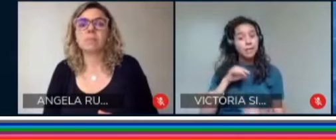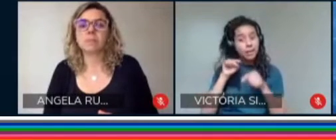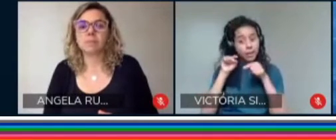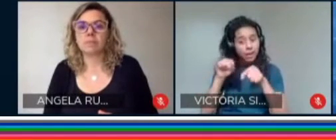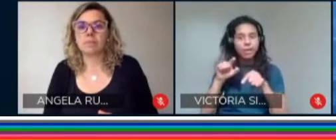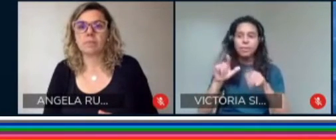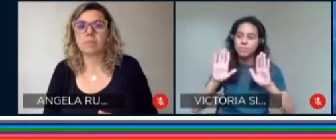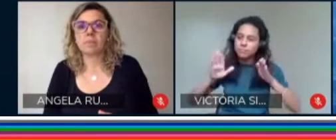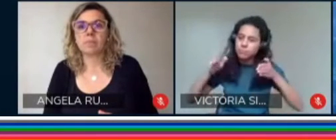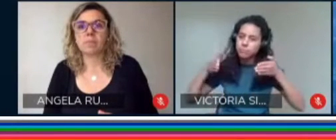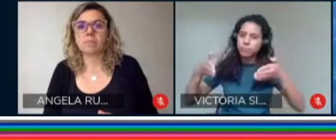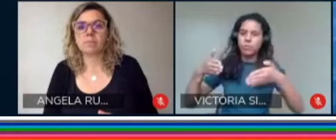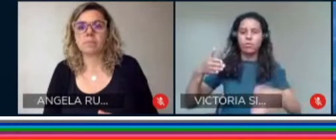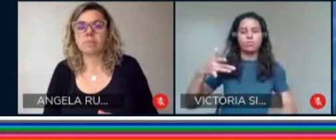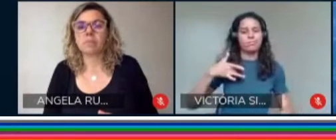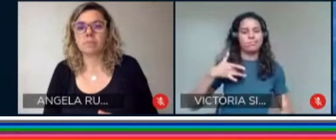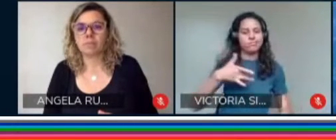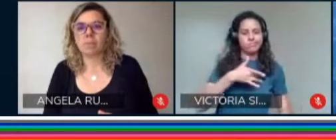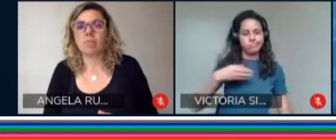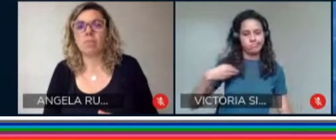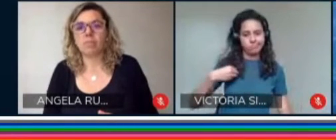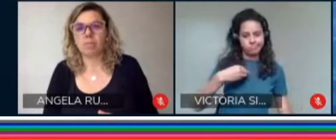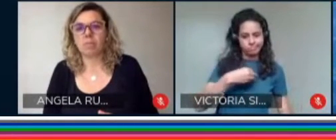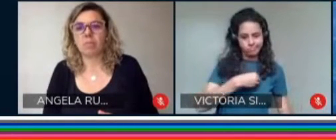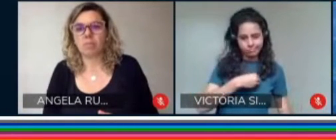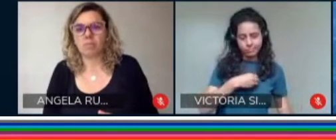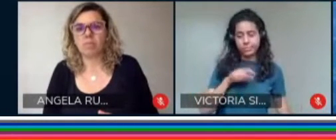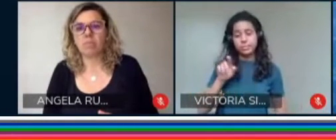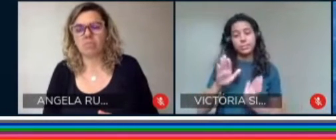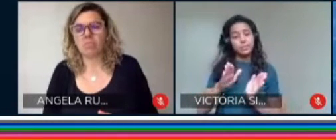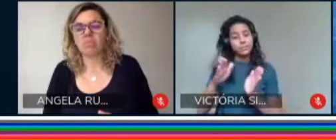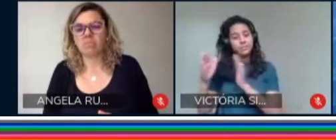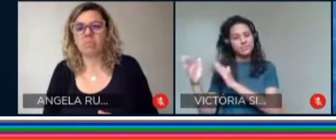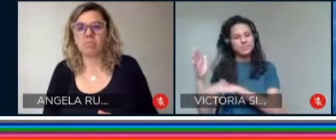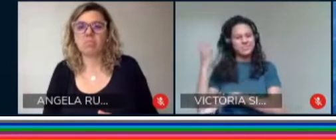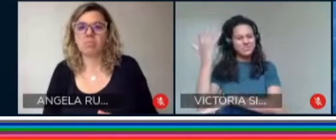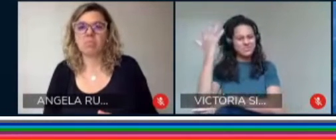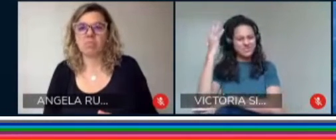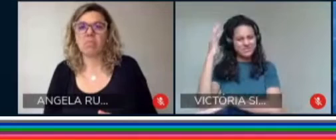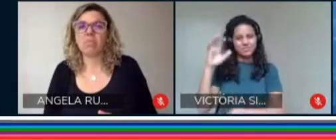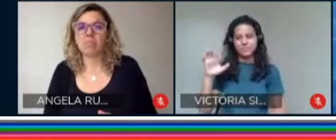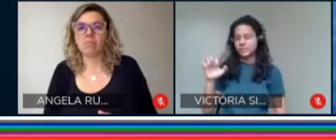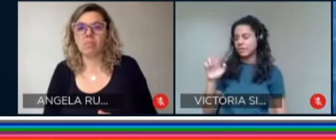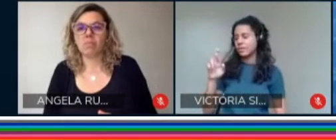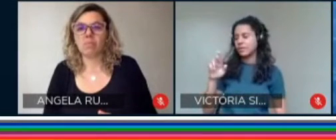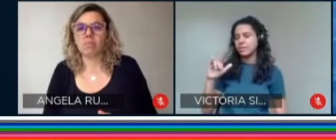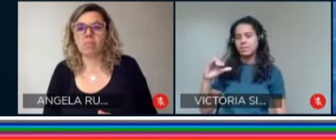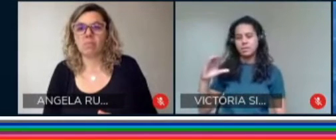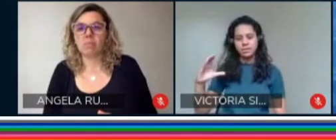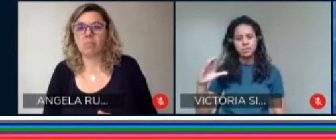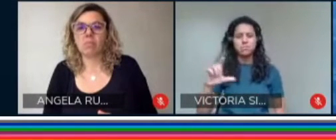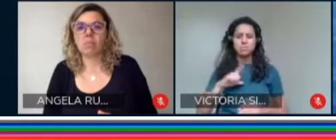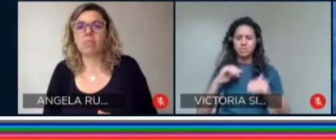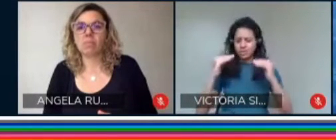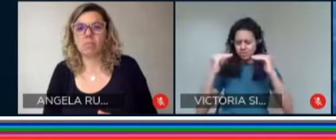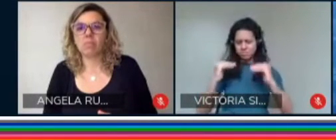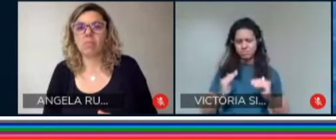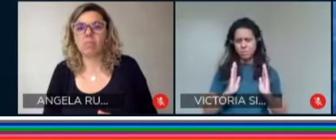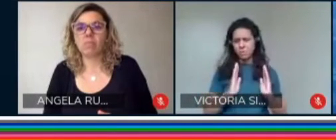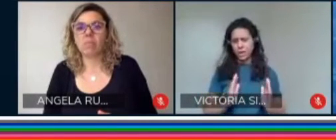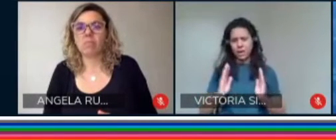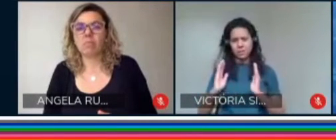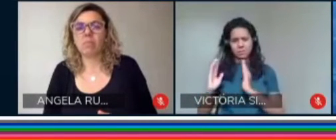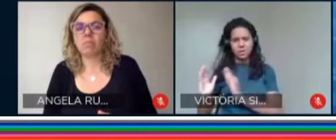áreas da educação, a SciFinder e outras tantas bases de dados que respondem a áreas específicas